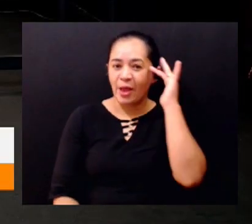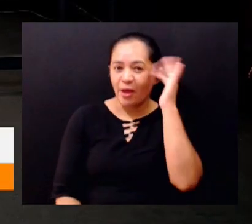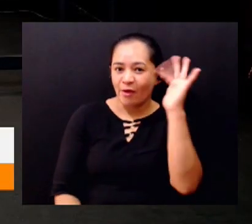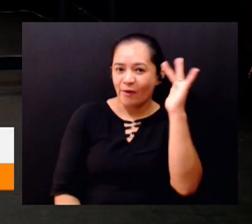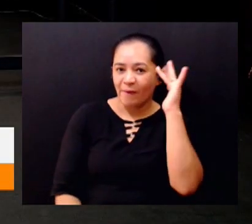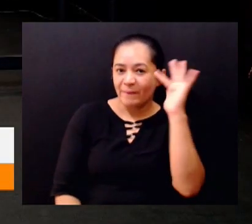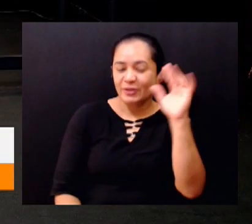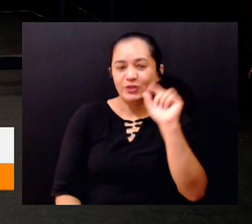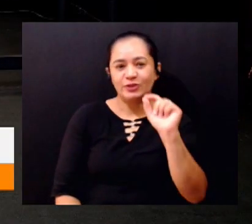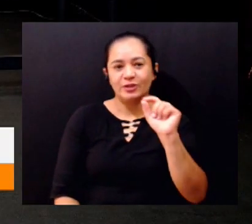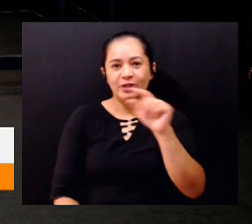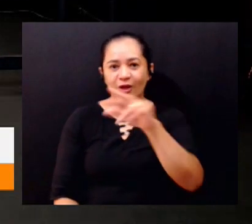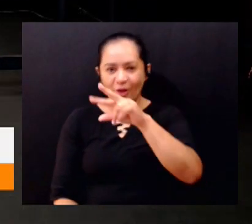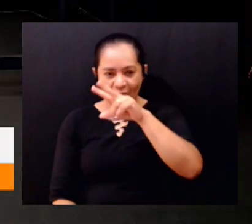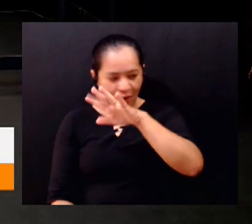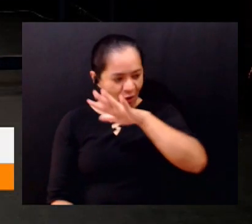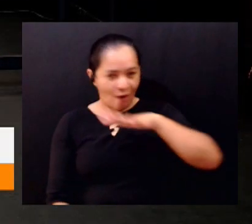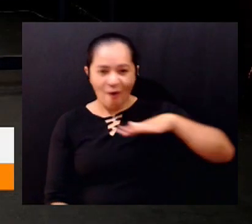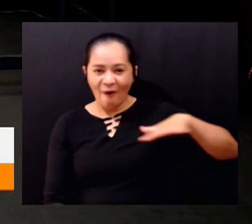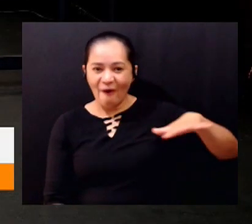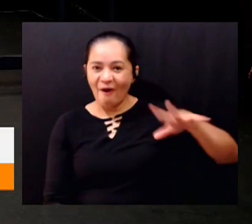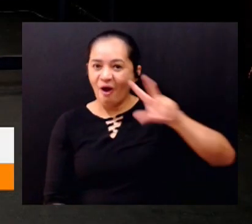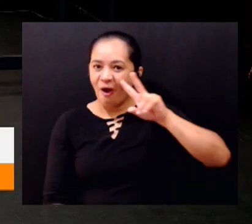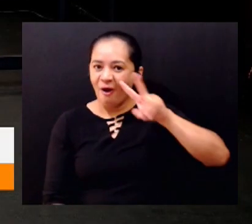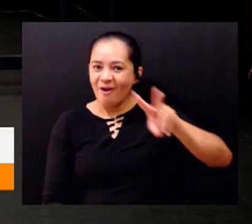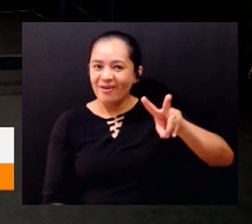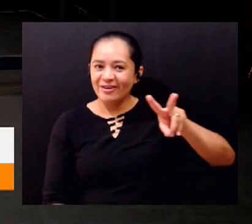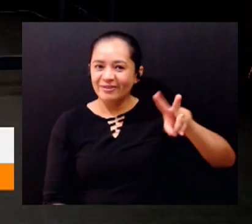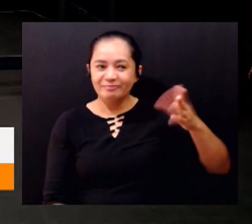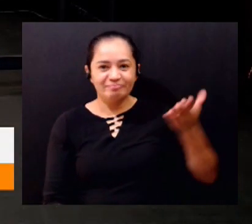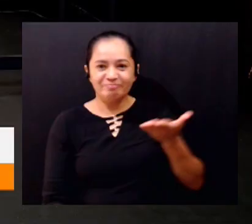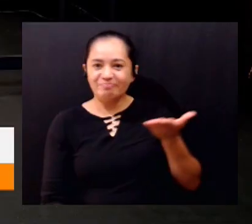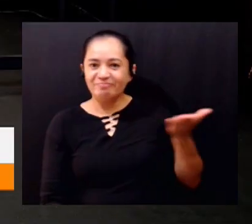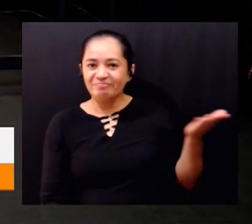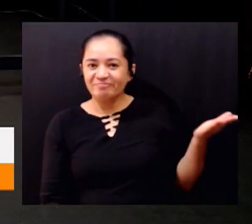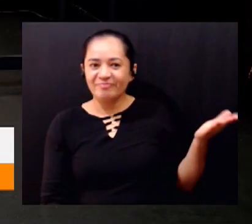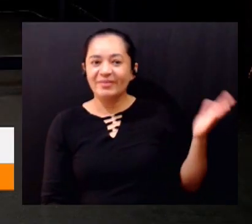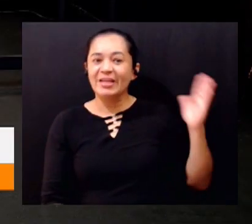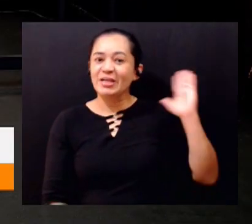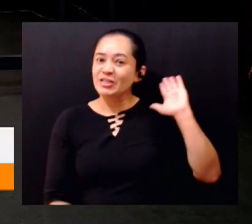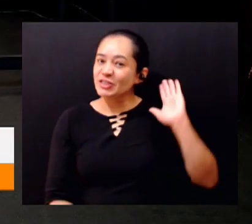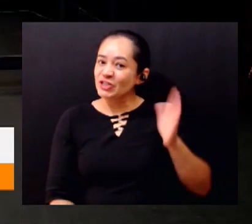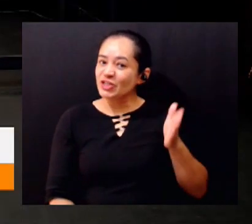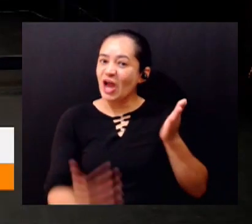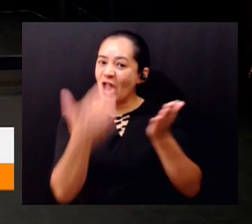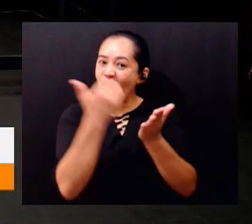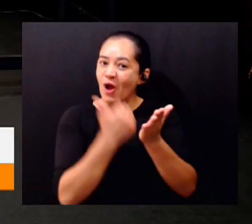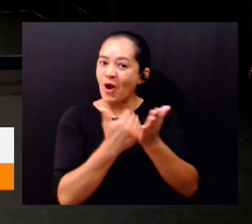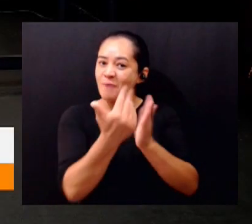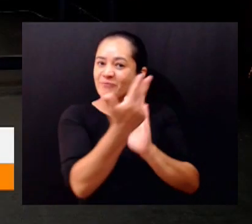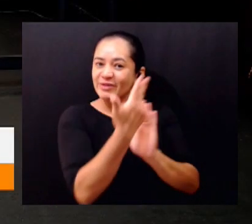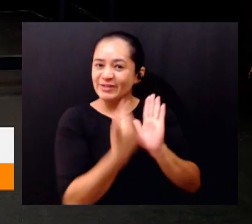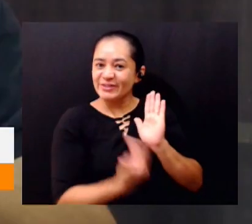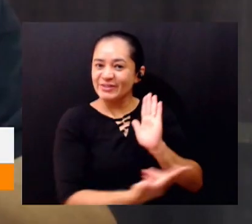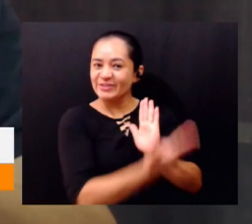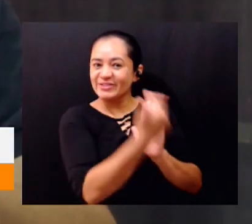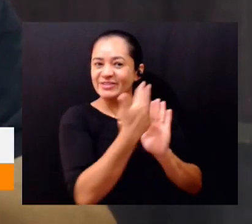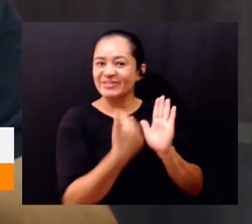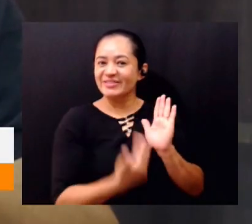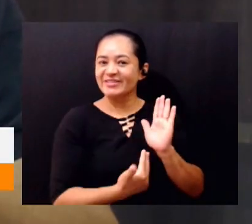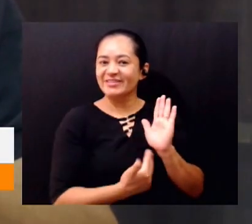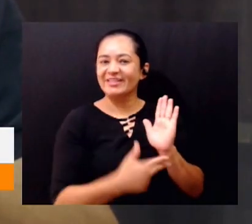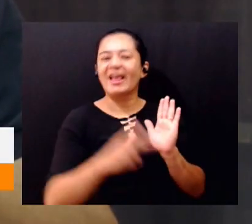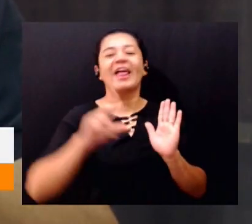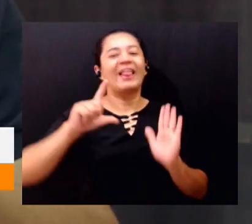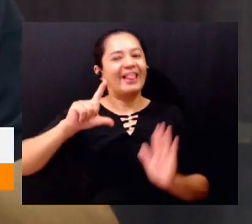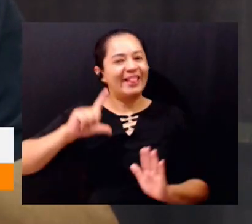aqui. Ó, olha só, o Wander já está começando a desenhar e vai ter caricatura, hein? Grande Bira, muito muita legal.